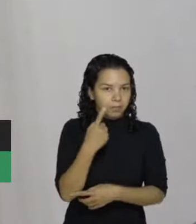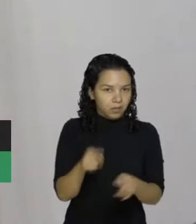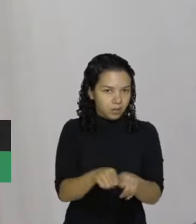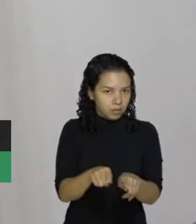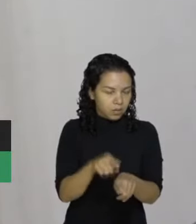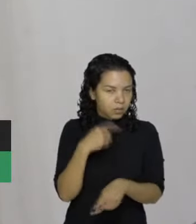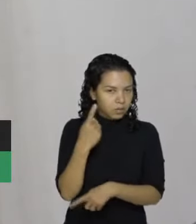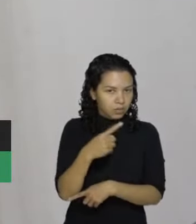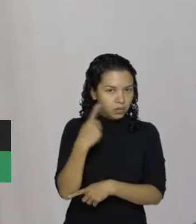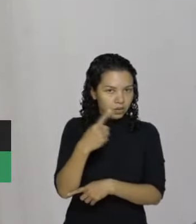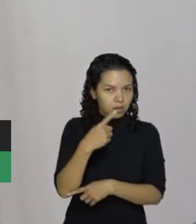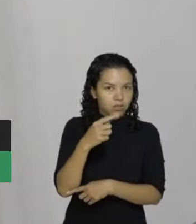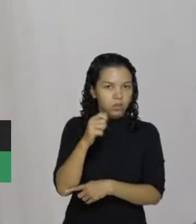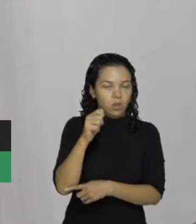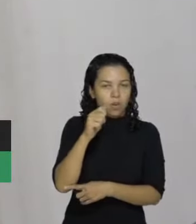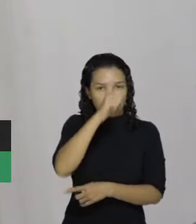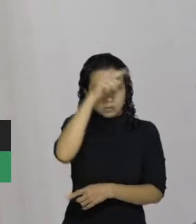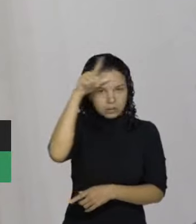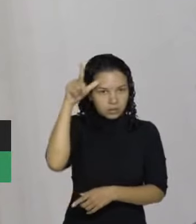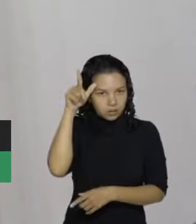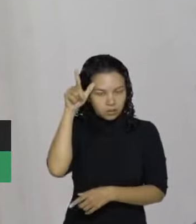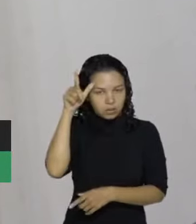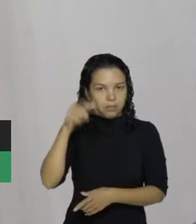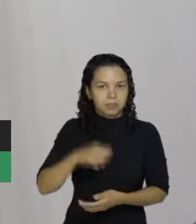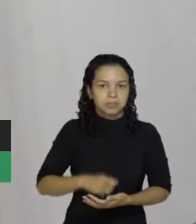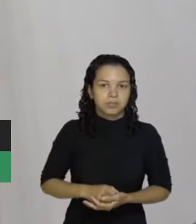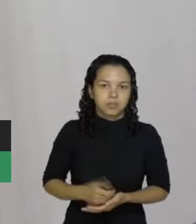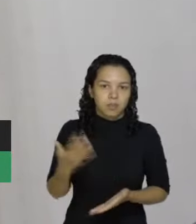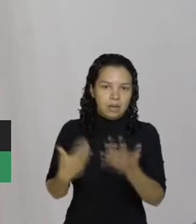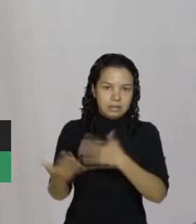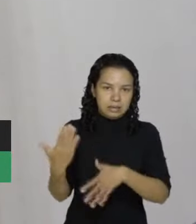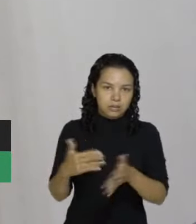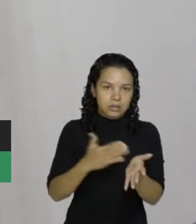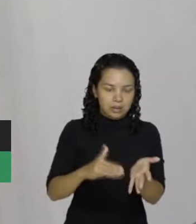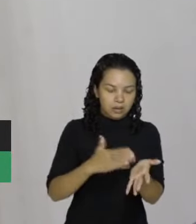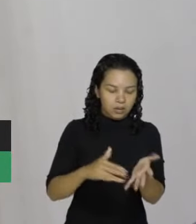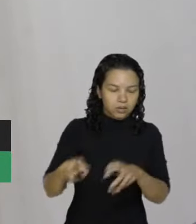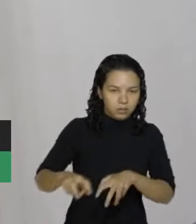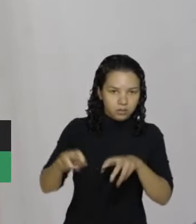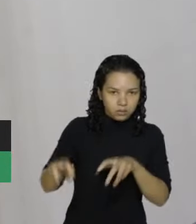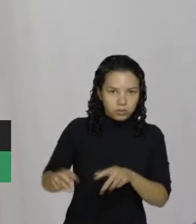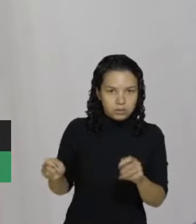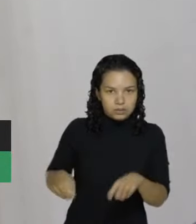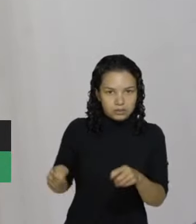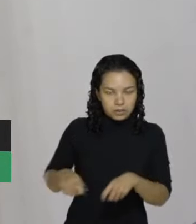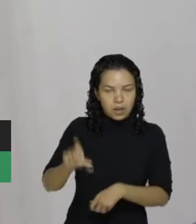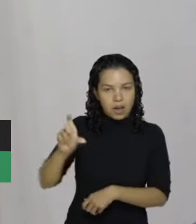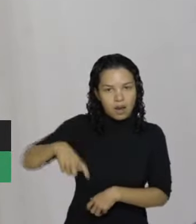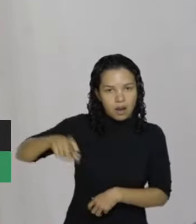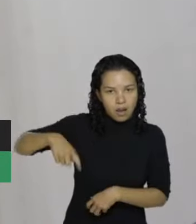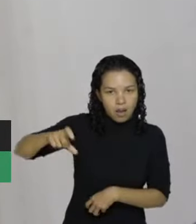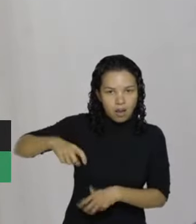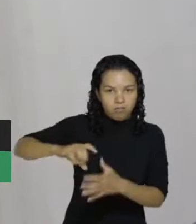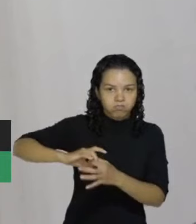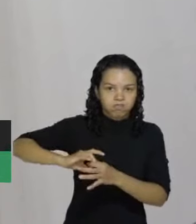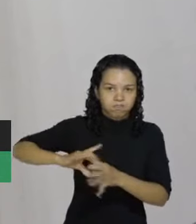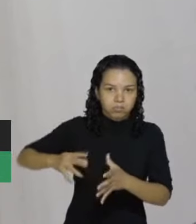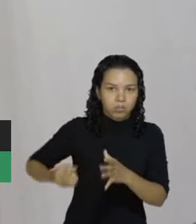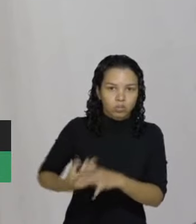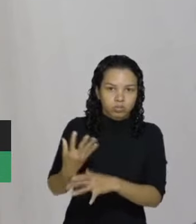Silva, que nos recebeu à época na Secretaria de Agricultura, liberando linhas de crédito, inclusive, para o cultivo da